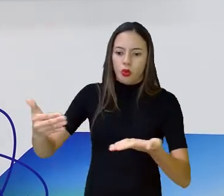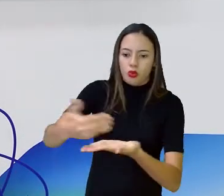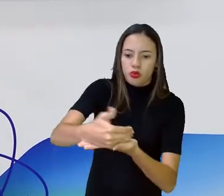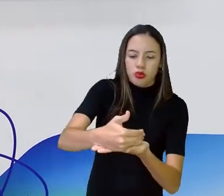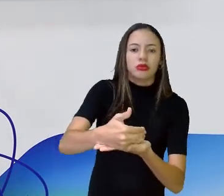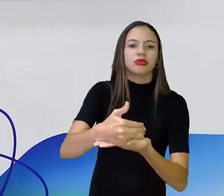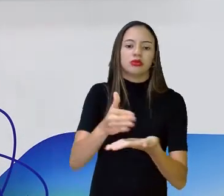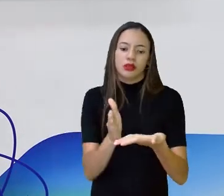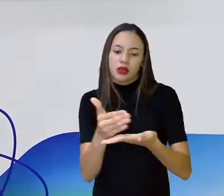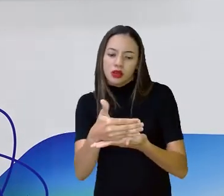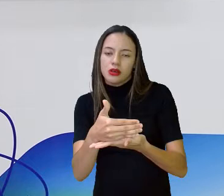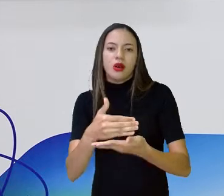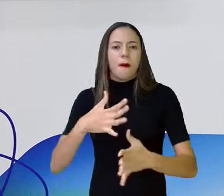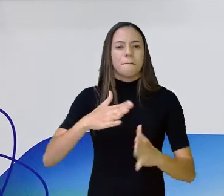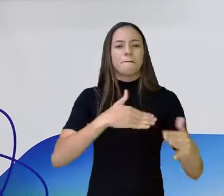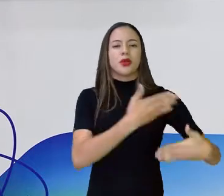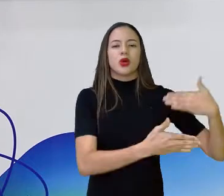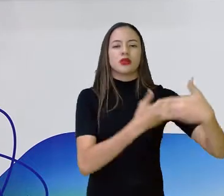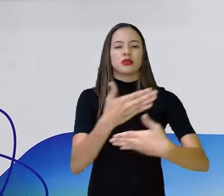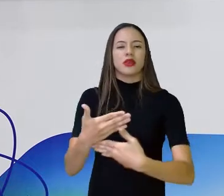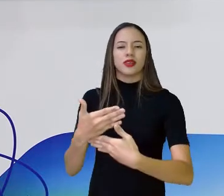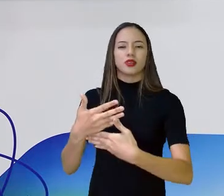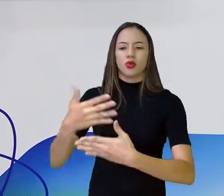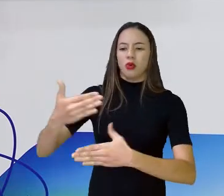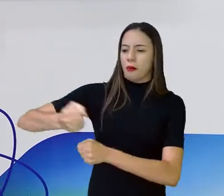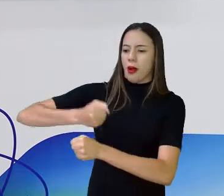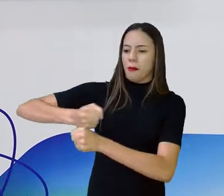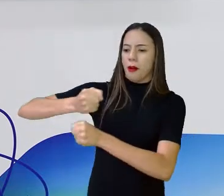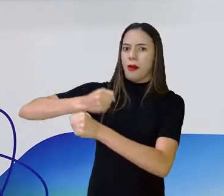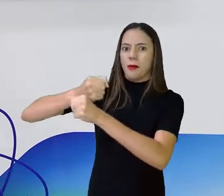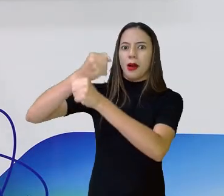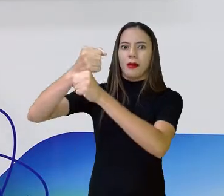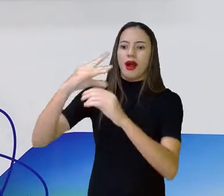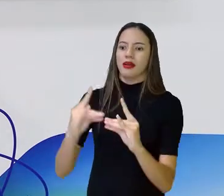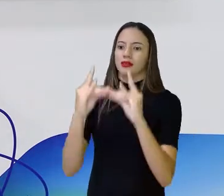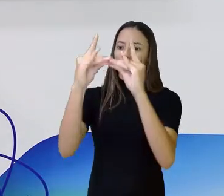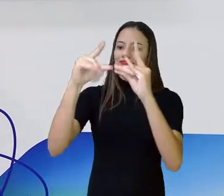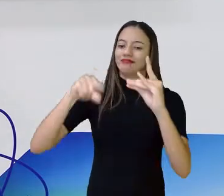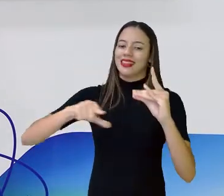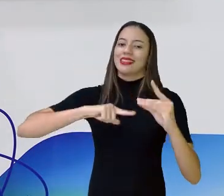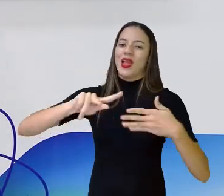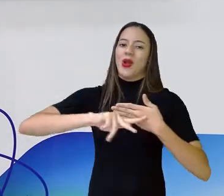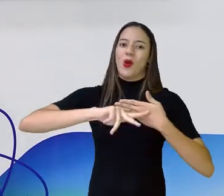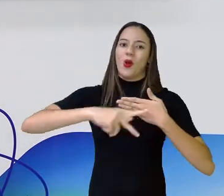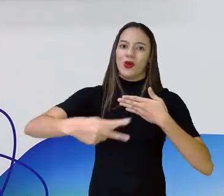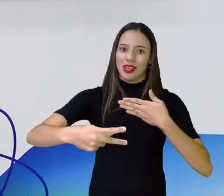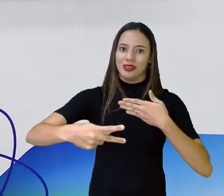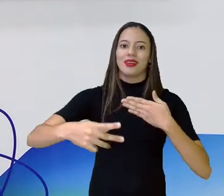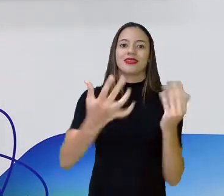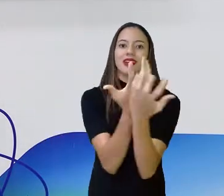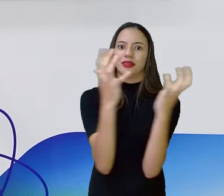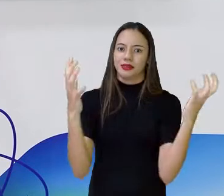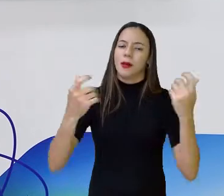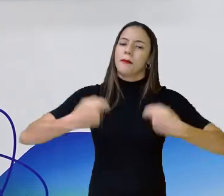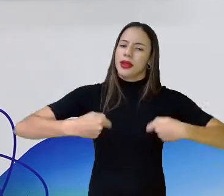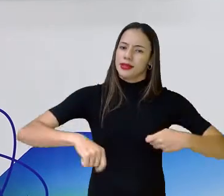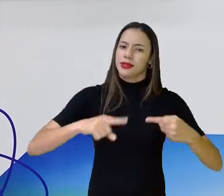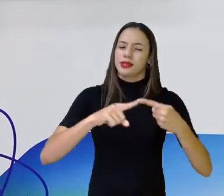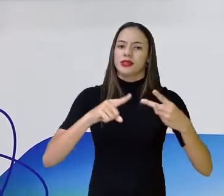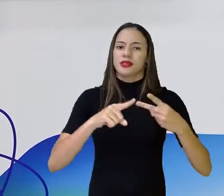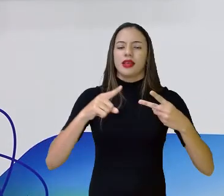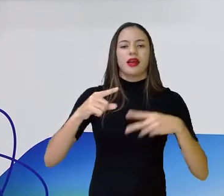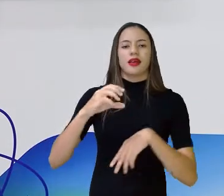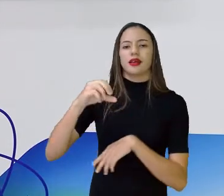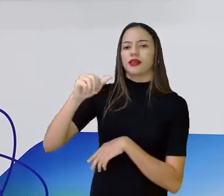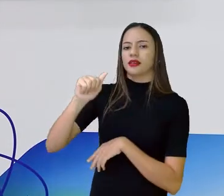esse processo de urbanização vai gerar consequência para o meio ambiente. Então precisa ter o saneamento básico, precisa ter o descarte